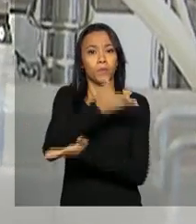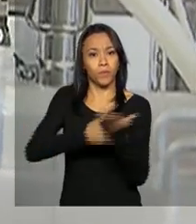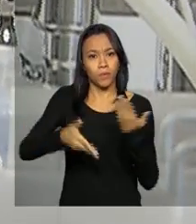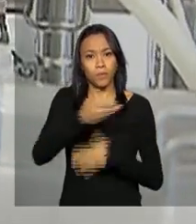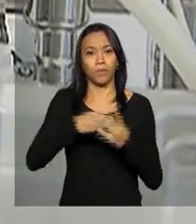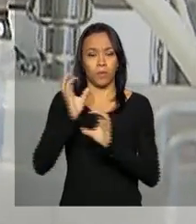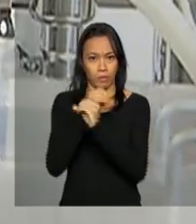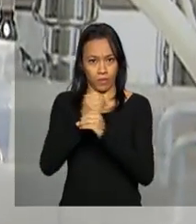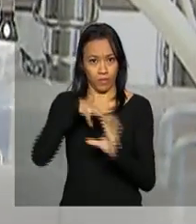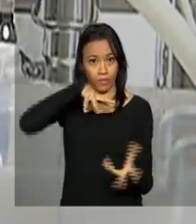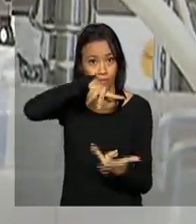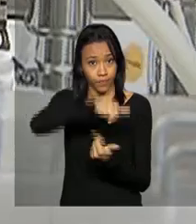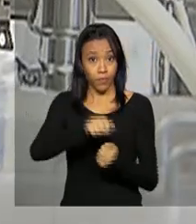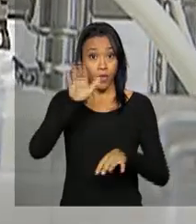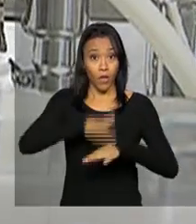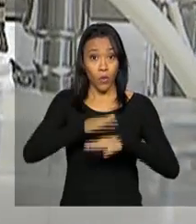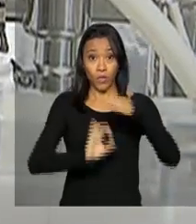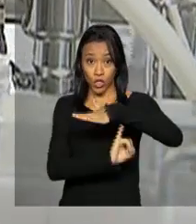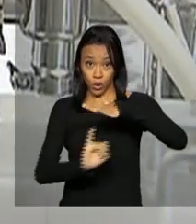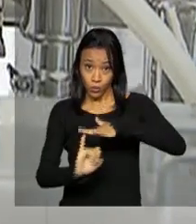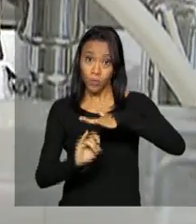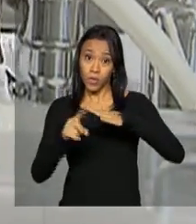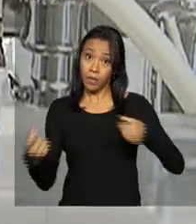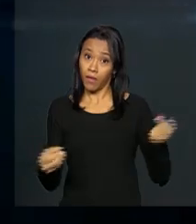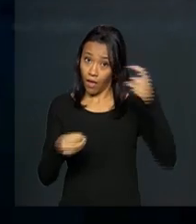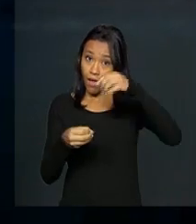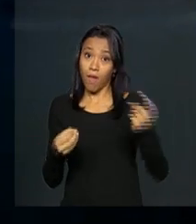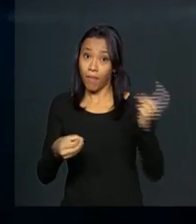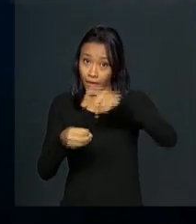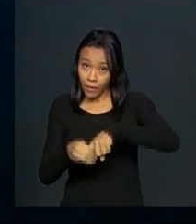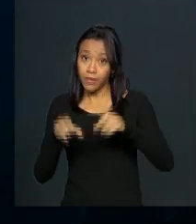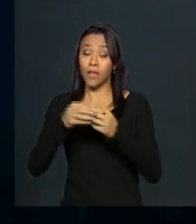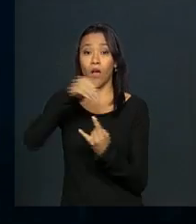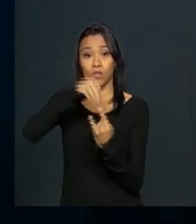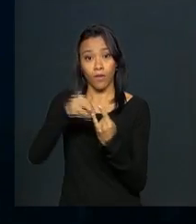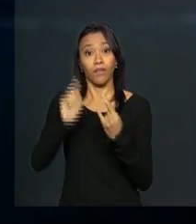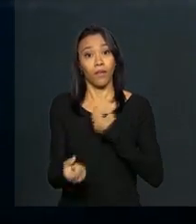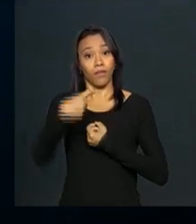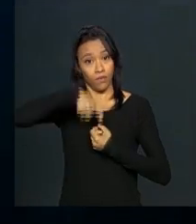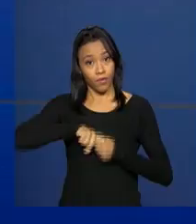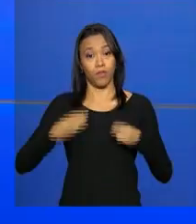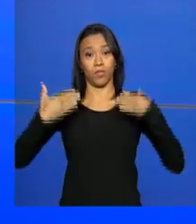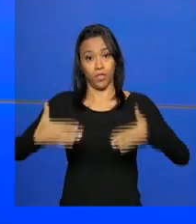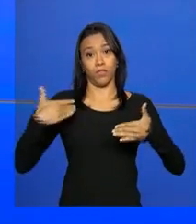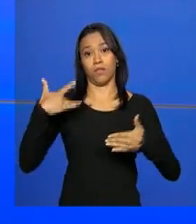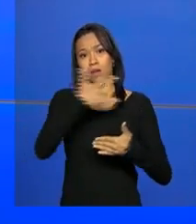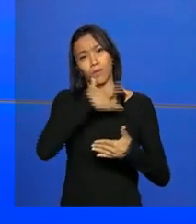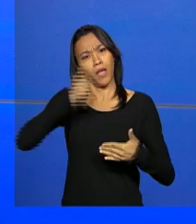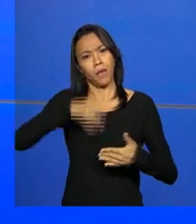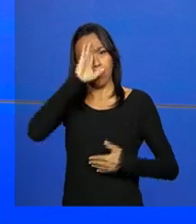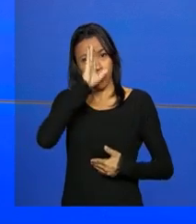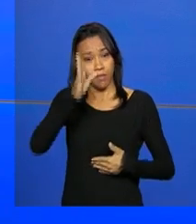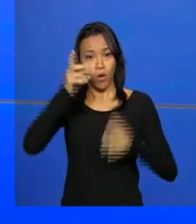internacional o Instituto Manguinhos que pertence à Fundação Osvaldo Cruz que é vinculada ao Ministério da Saúde é um dos